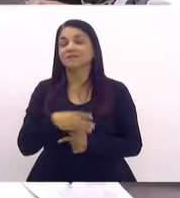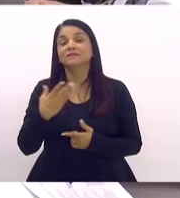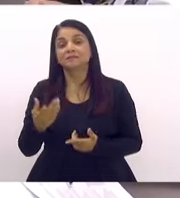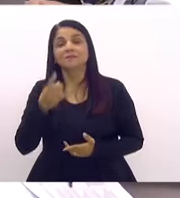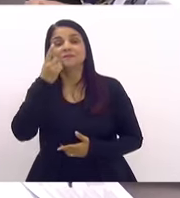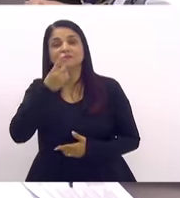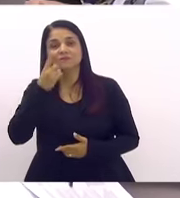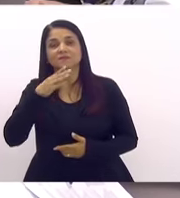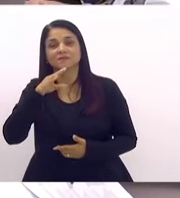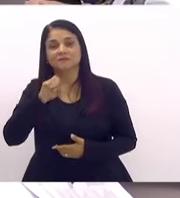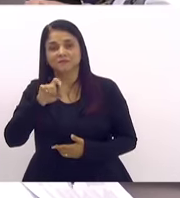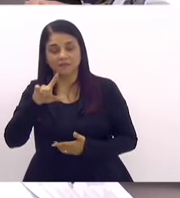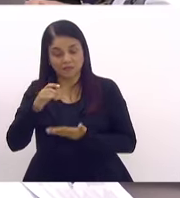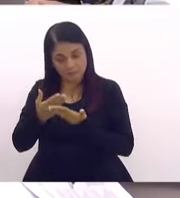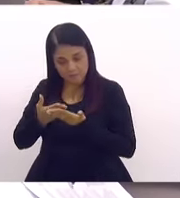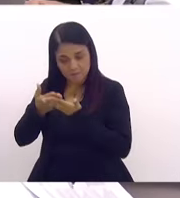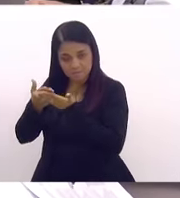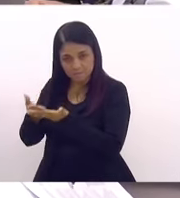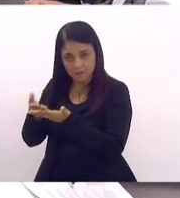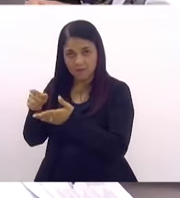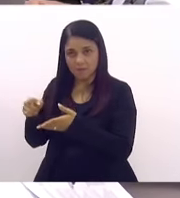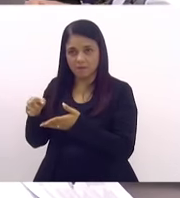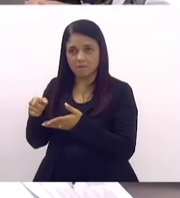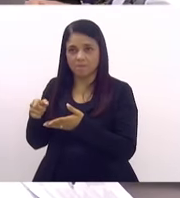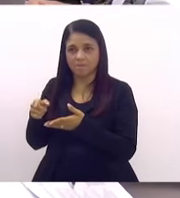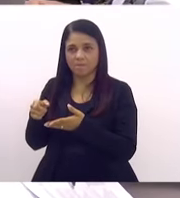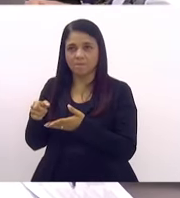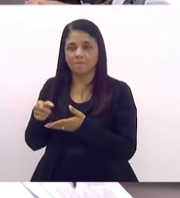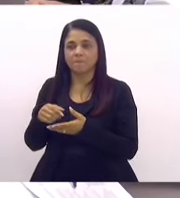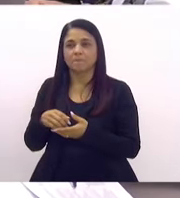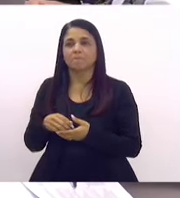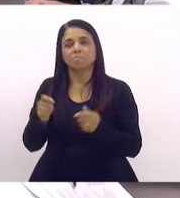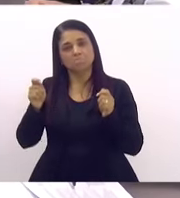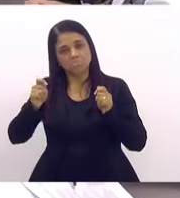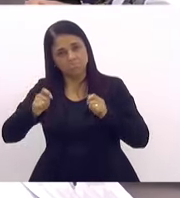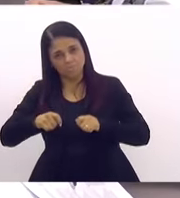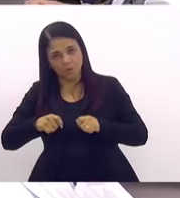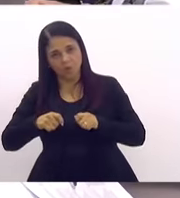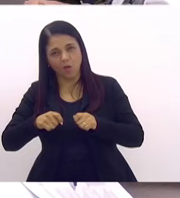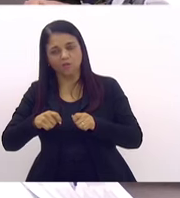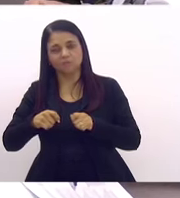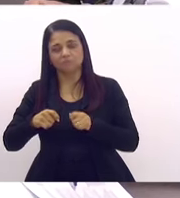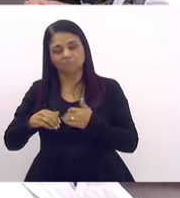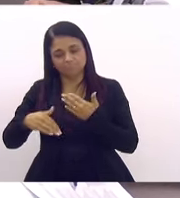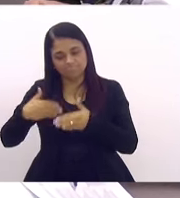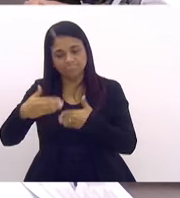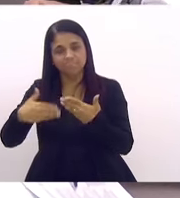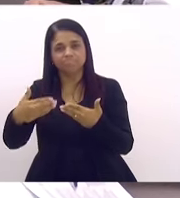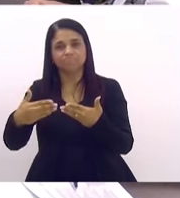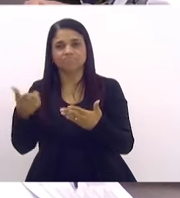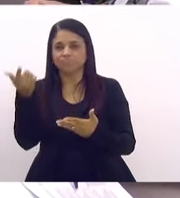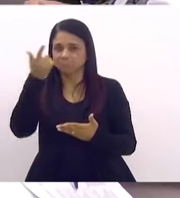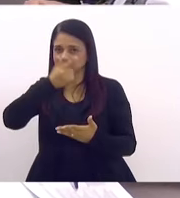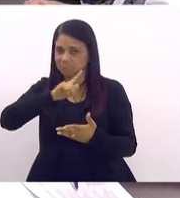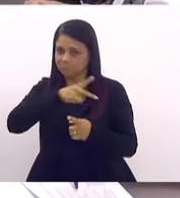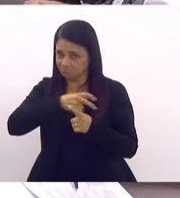eu vou fazer um encaminhamento, que a gente pode avançar, eu acho que já é alguma